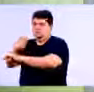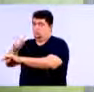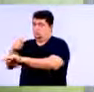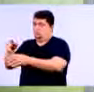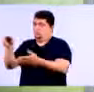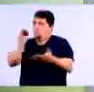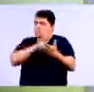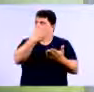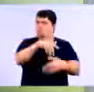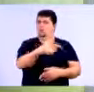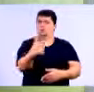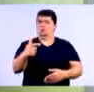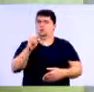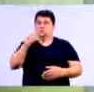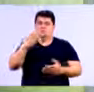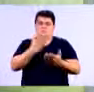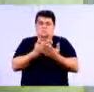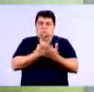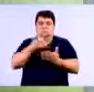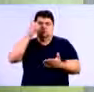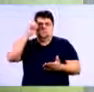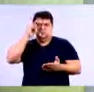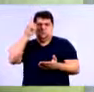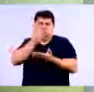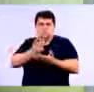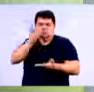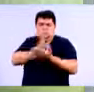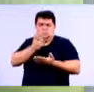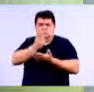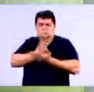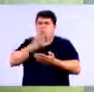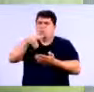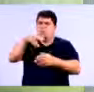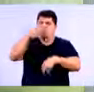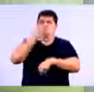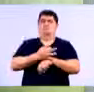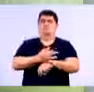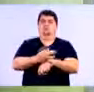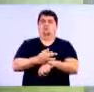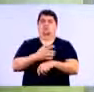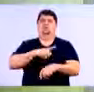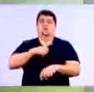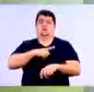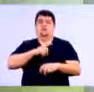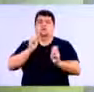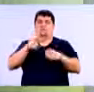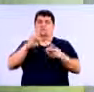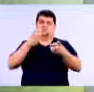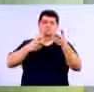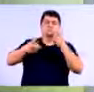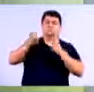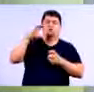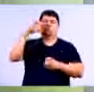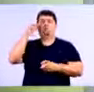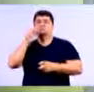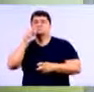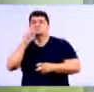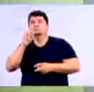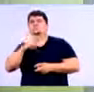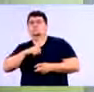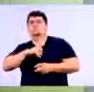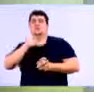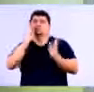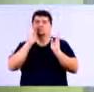veio todas as aulas, por mais dificuldade que tenha, tudo que a gente abordou vai conseguir fazer a prova. Até digo assim, só com